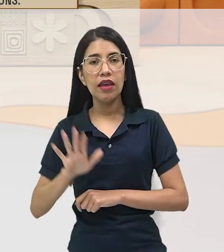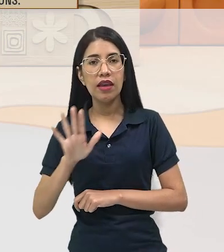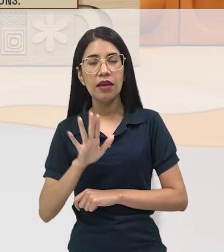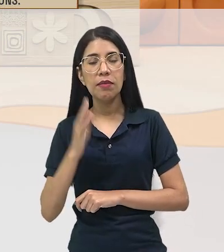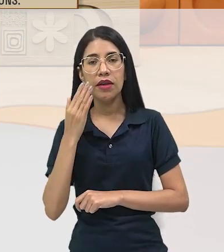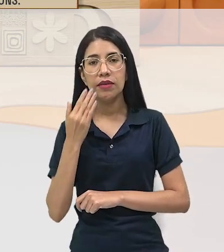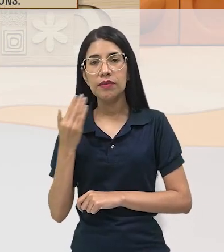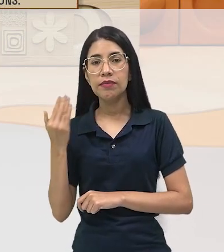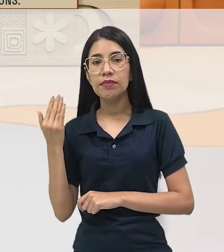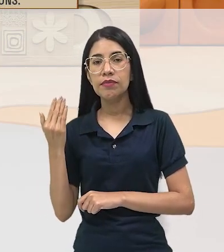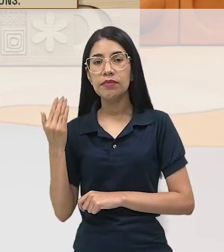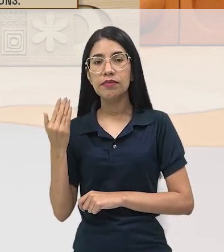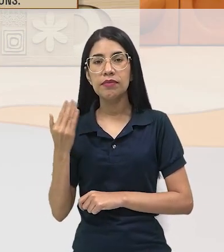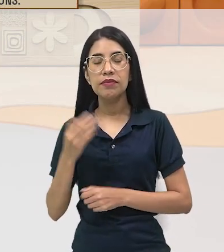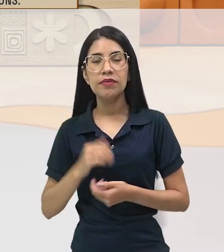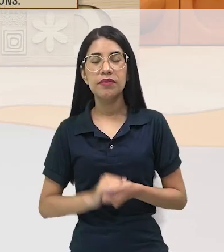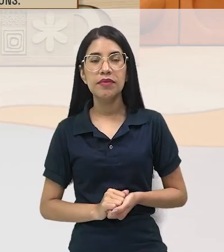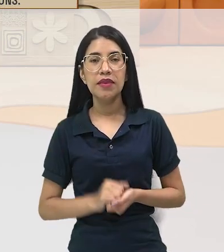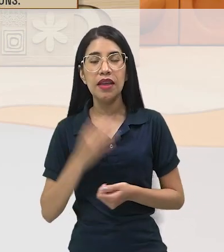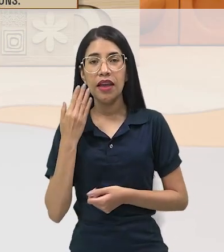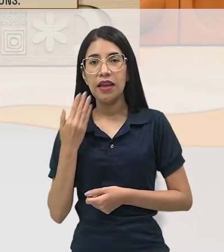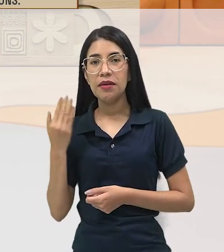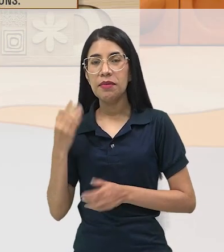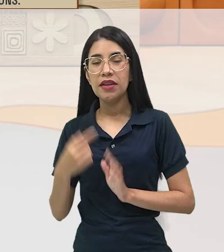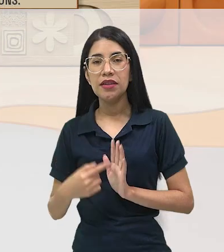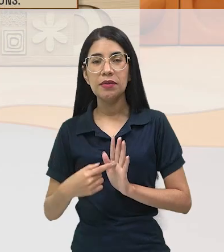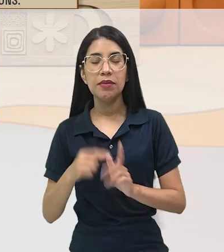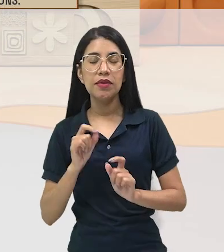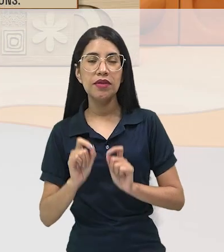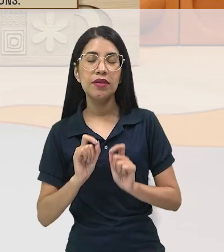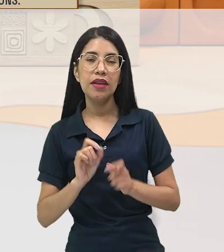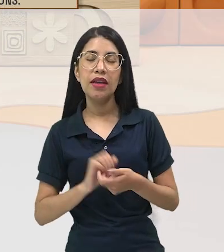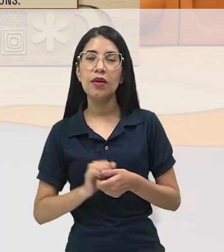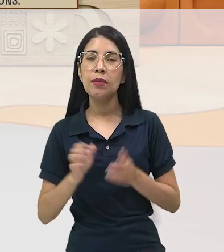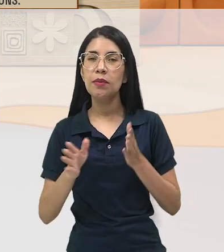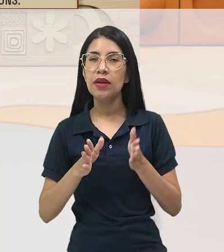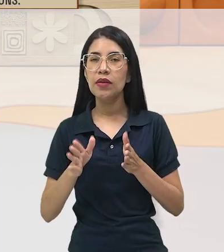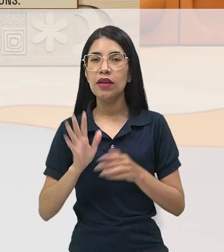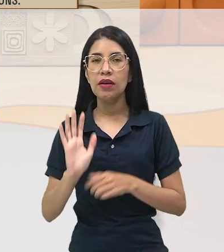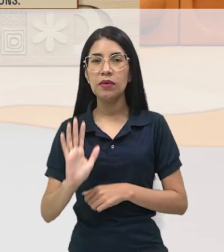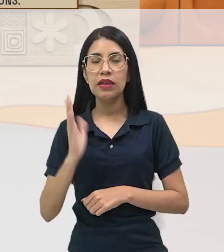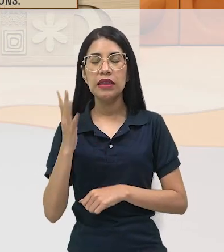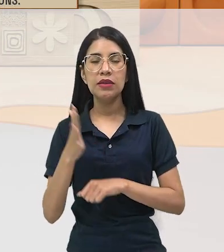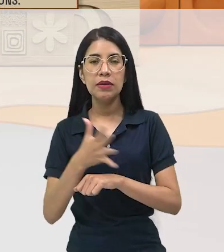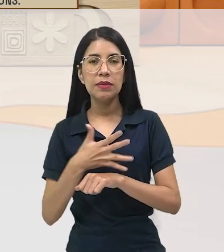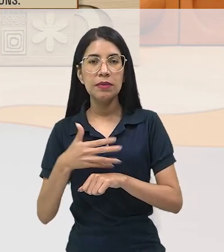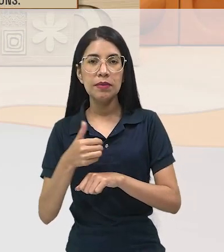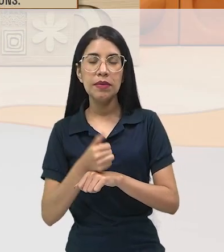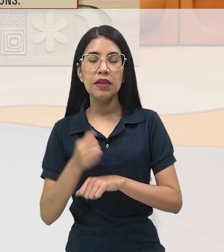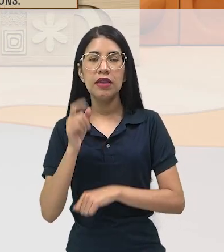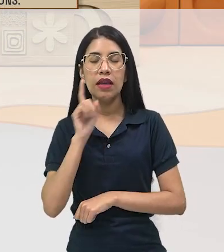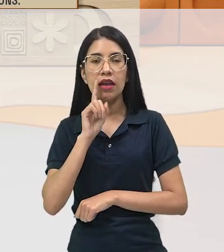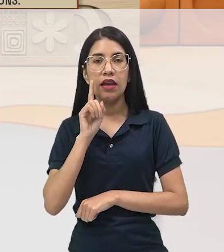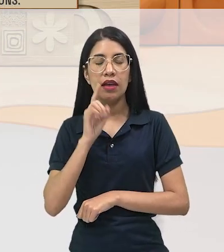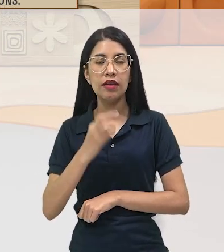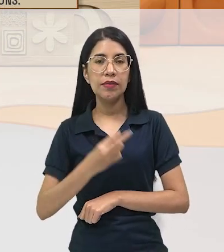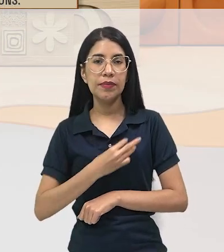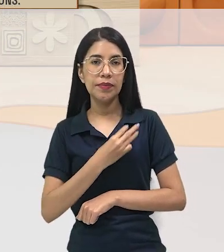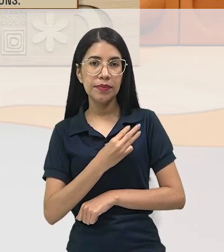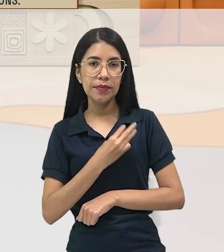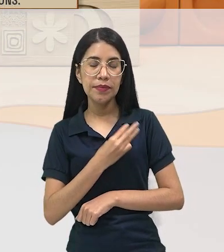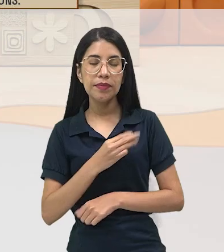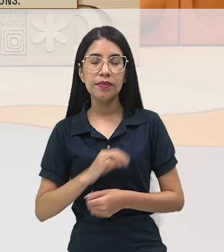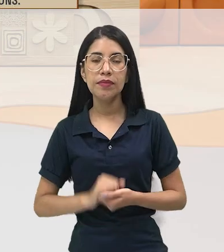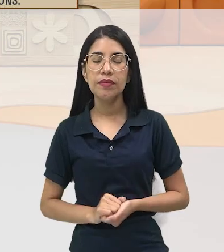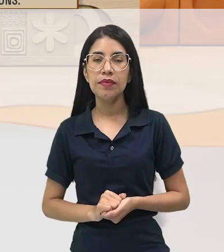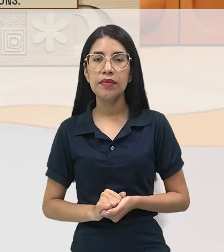retratar, tá pro lado de cá, vai retratar esse momento da colonização dos Estados Unidos da América e do Canadá. Eles